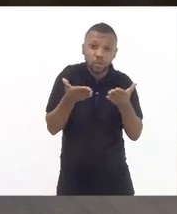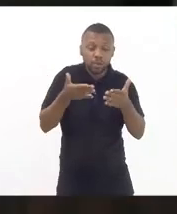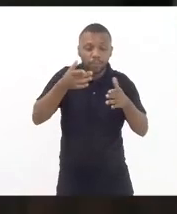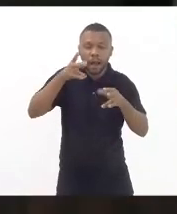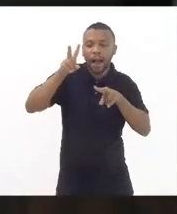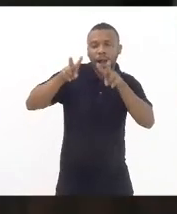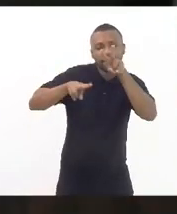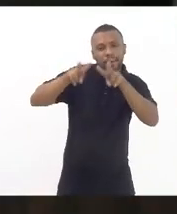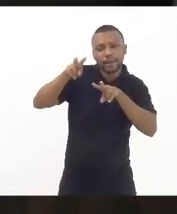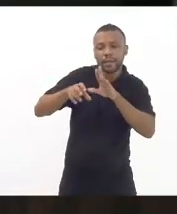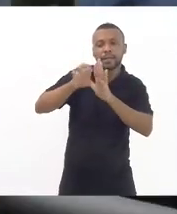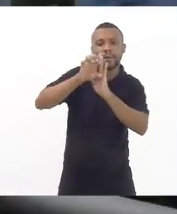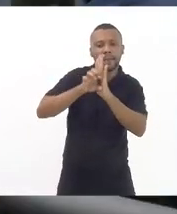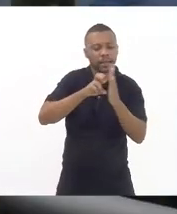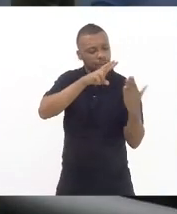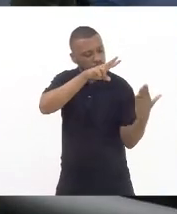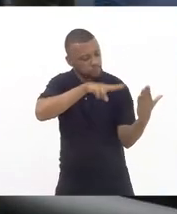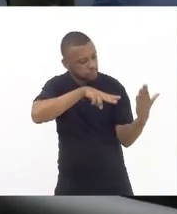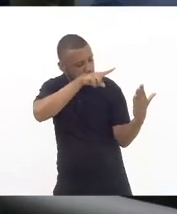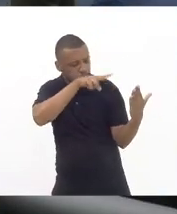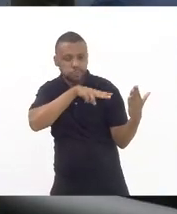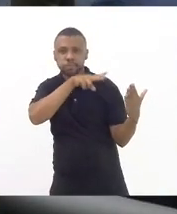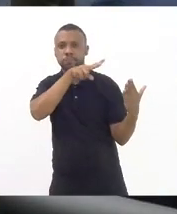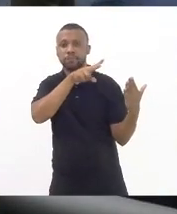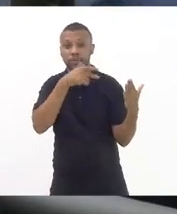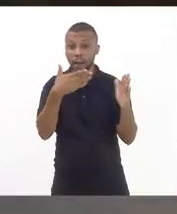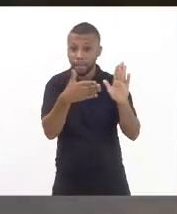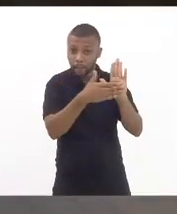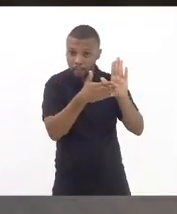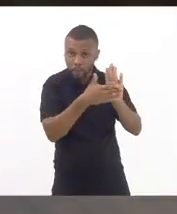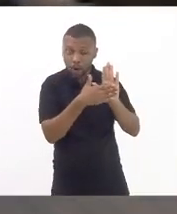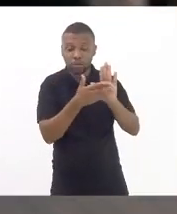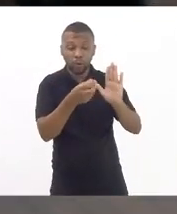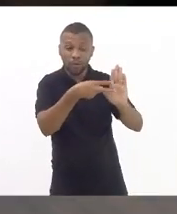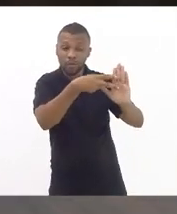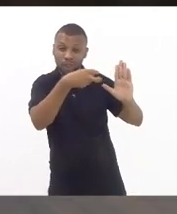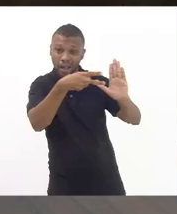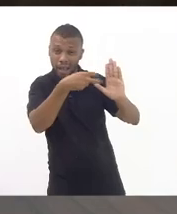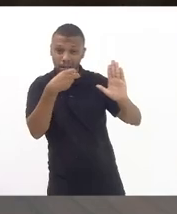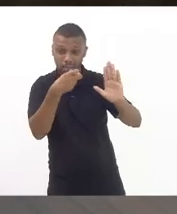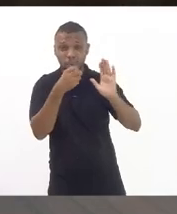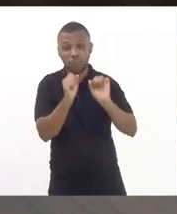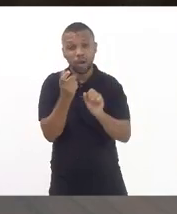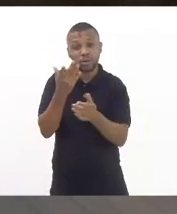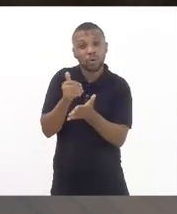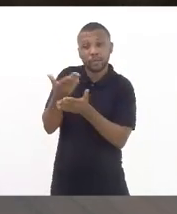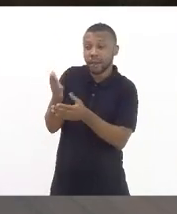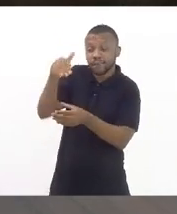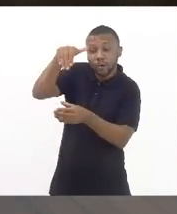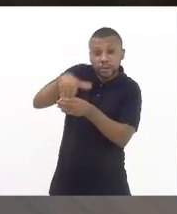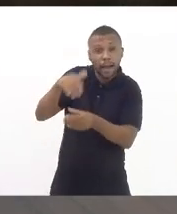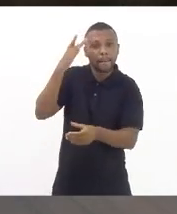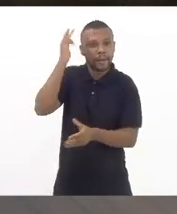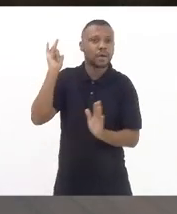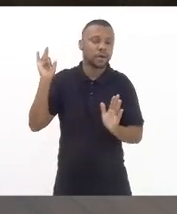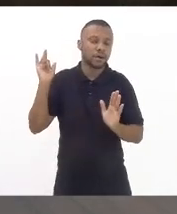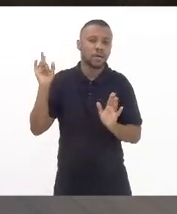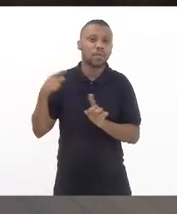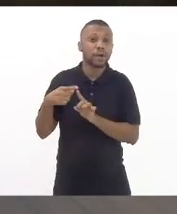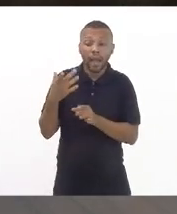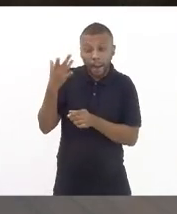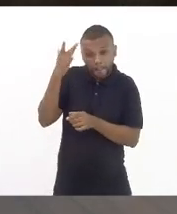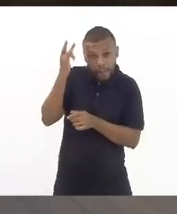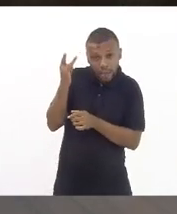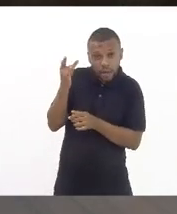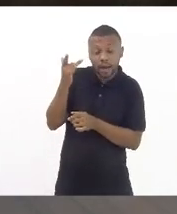amanhã. Porque quando o senhor está propondo jogar os vetos polêmicos para amanhã, o dia de amanhã passa a